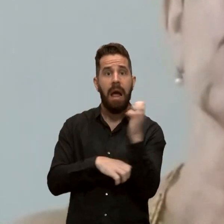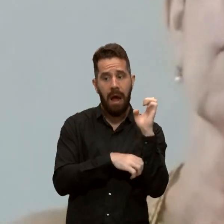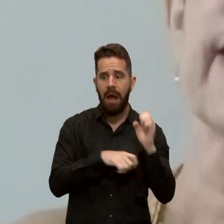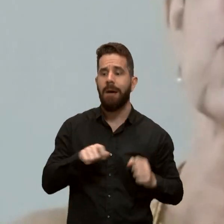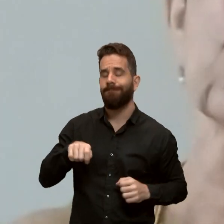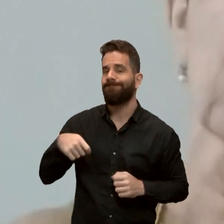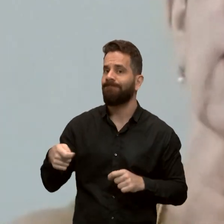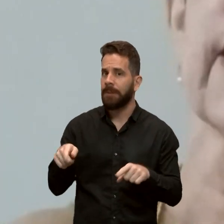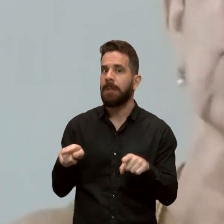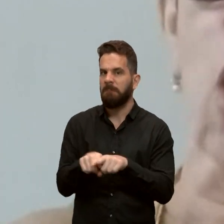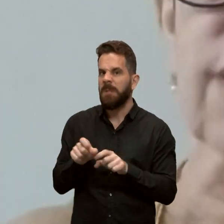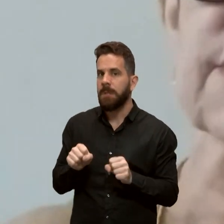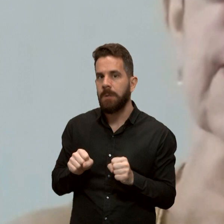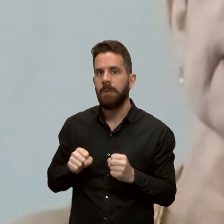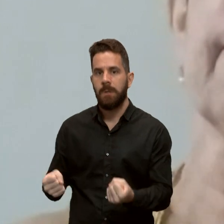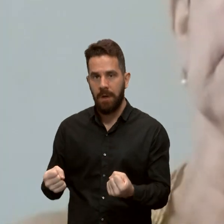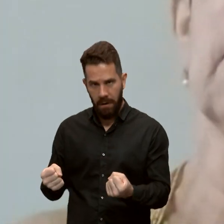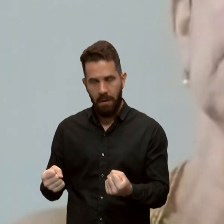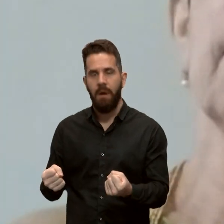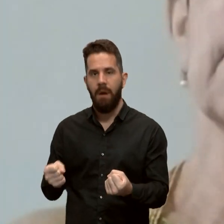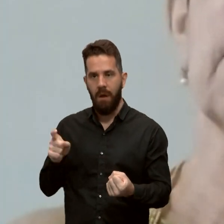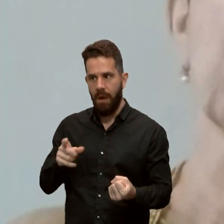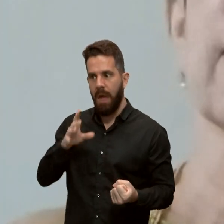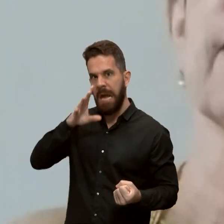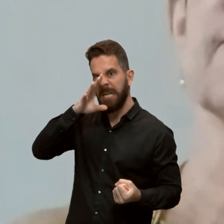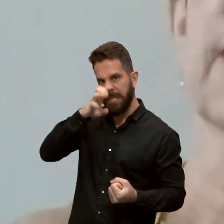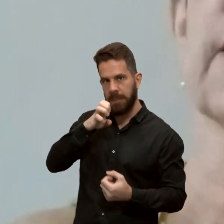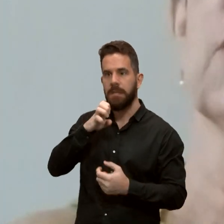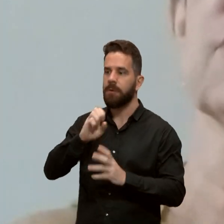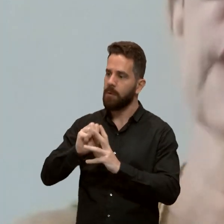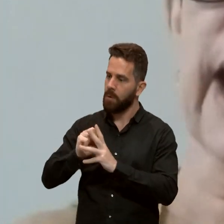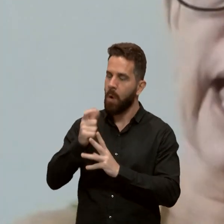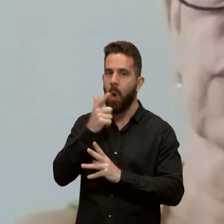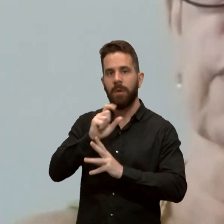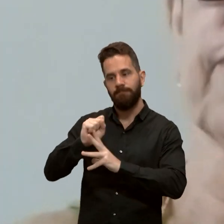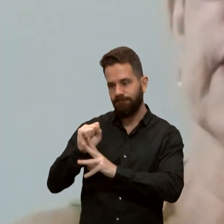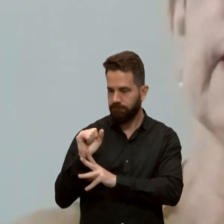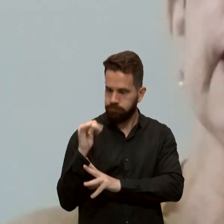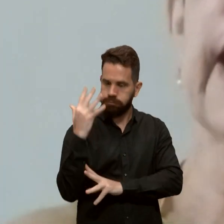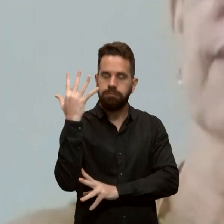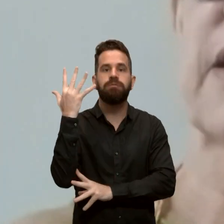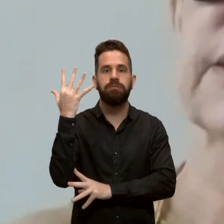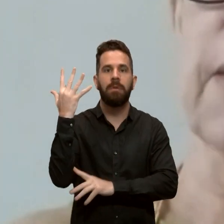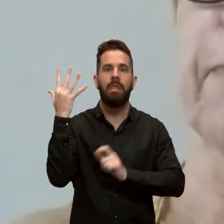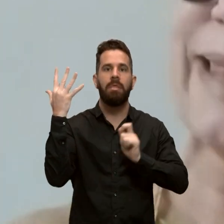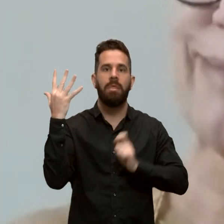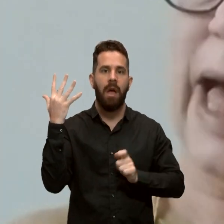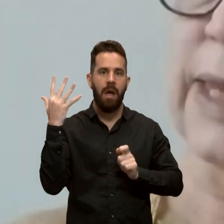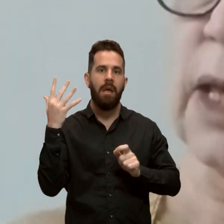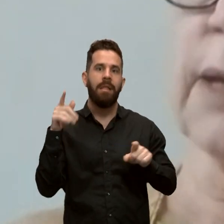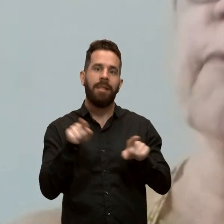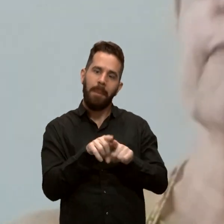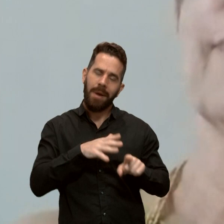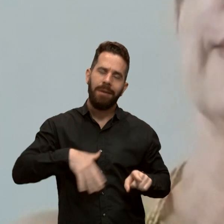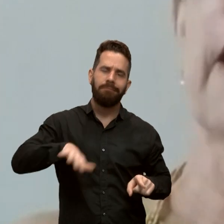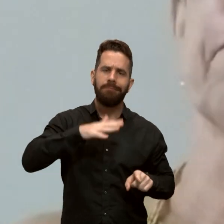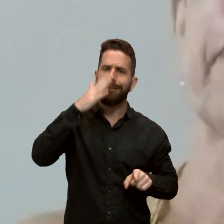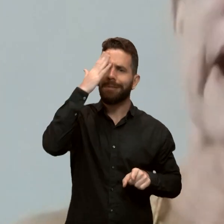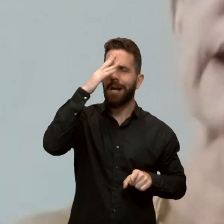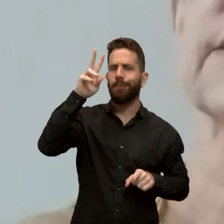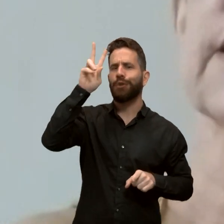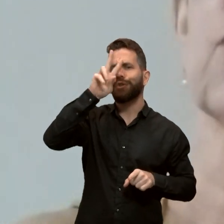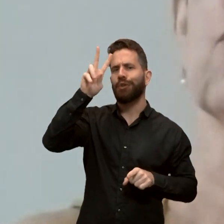também toda uma história nossa que moramos aqui no Cerrado. Ela vai ser plantada